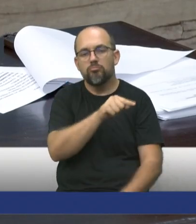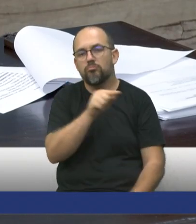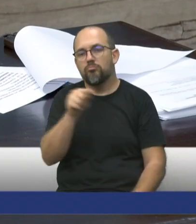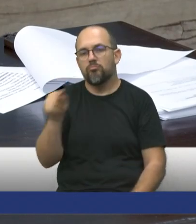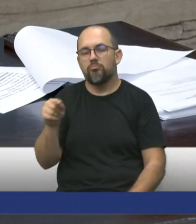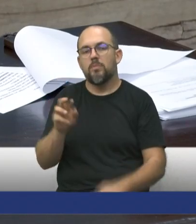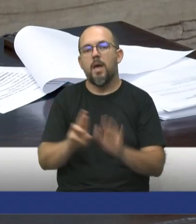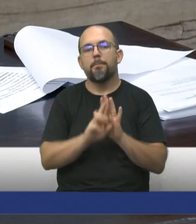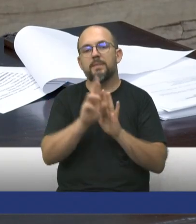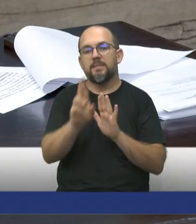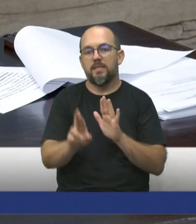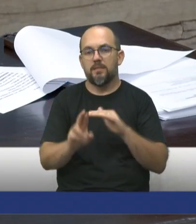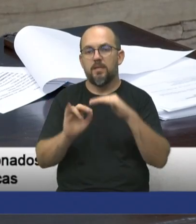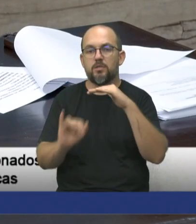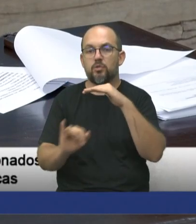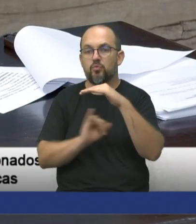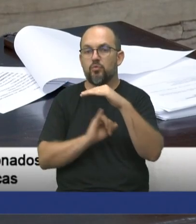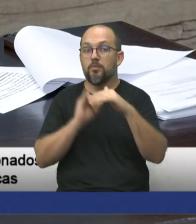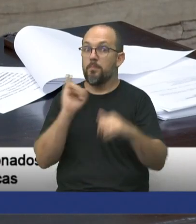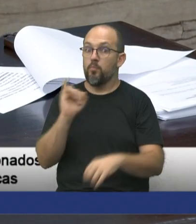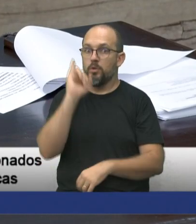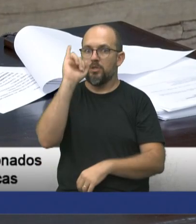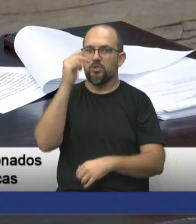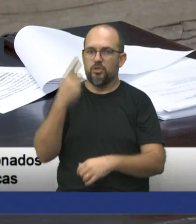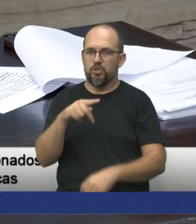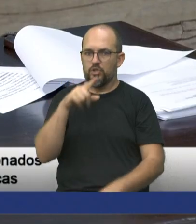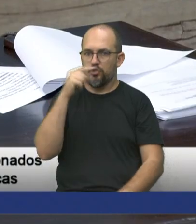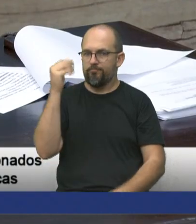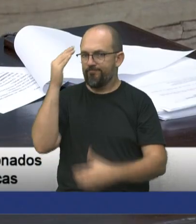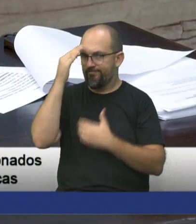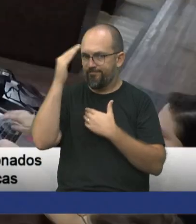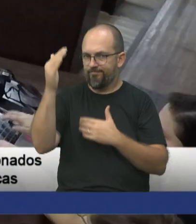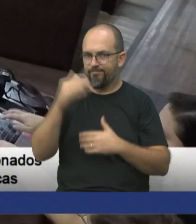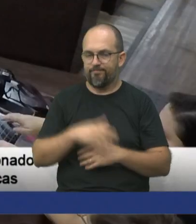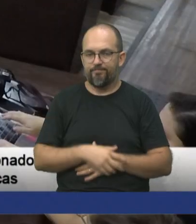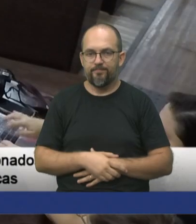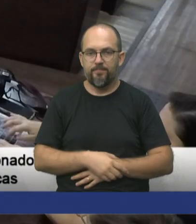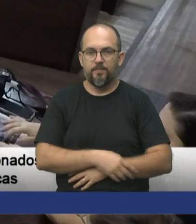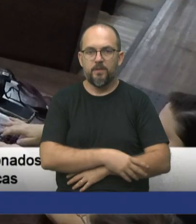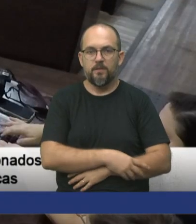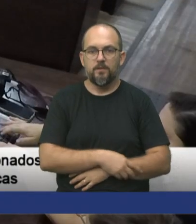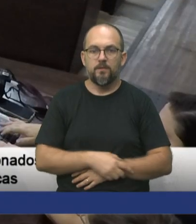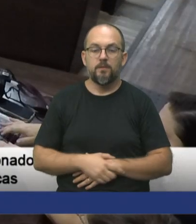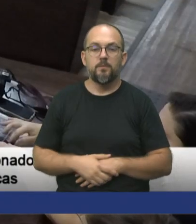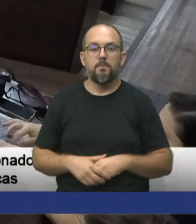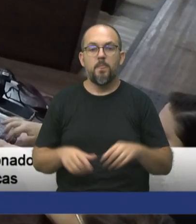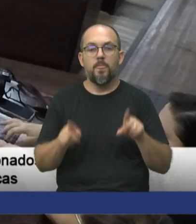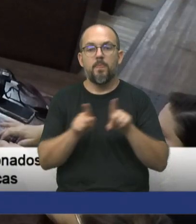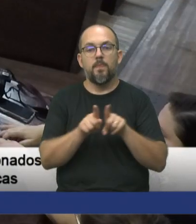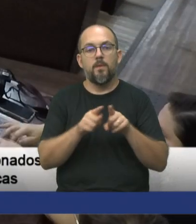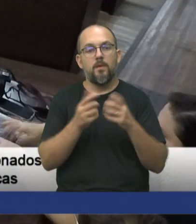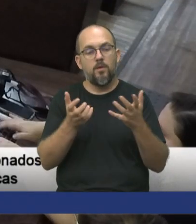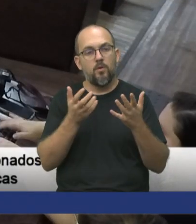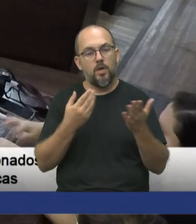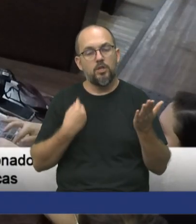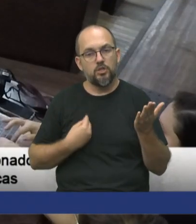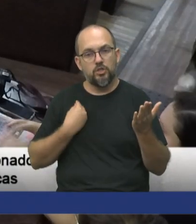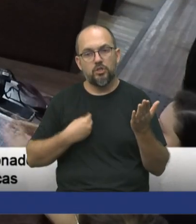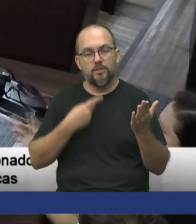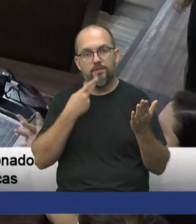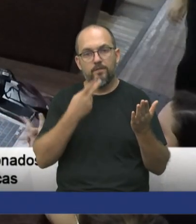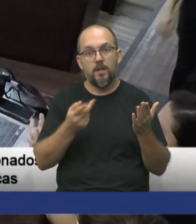as instituições tão importantes aqui do nosso município. Muito obrigada. Eu quero registrar que